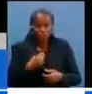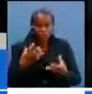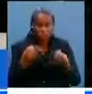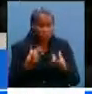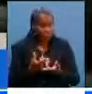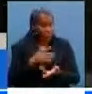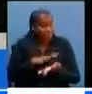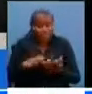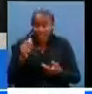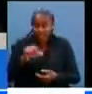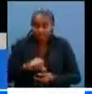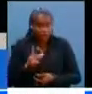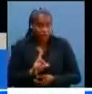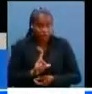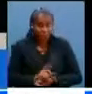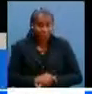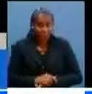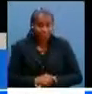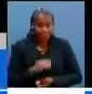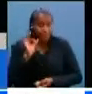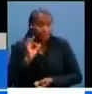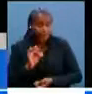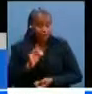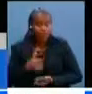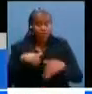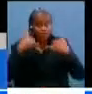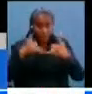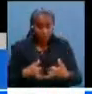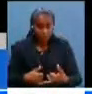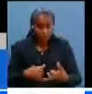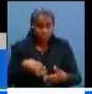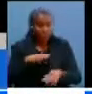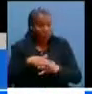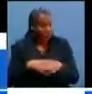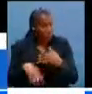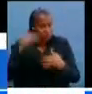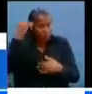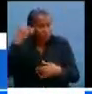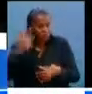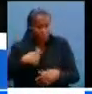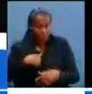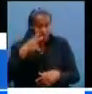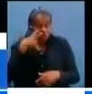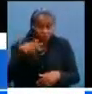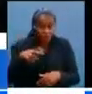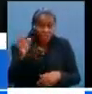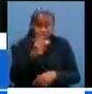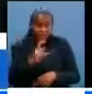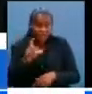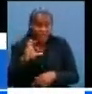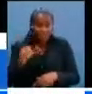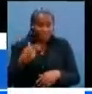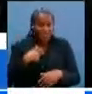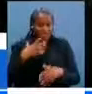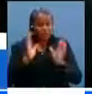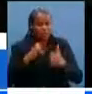mal escuta e depois de como realizar meu sonho que eu ia zeca pagodinho sempre um fã de